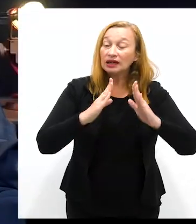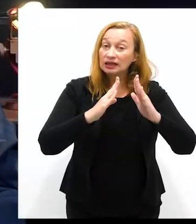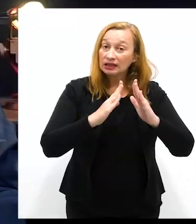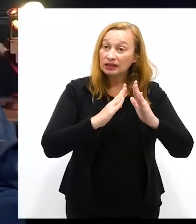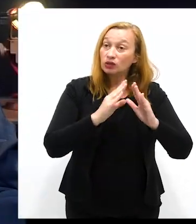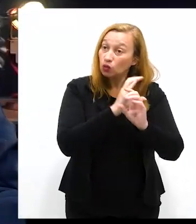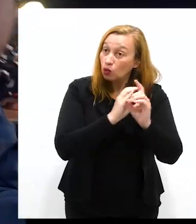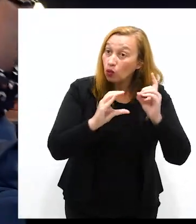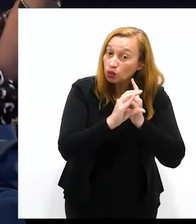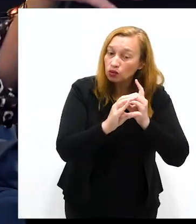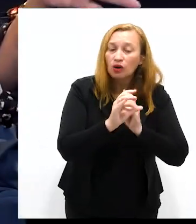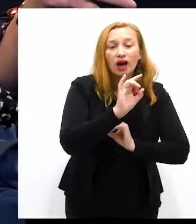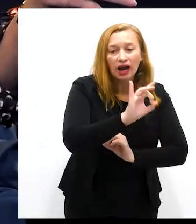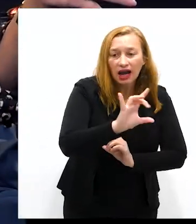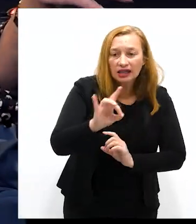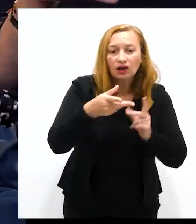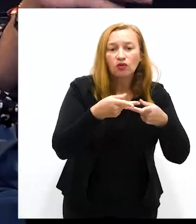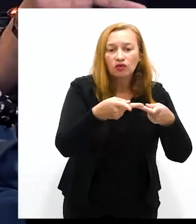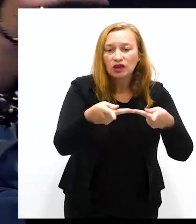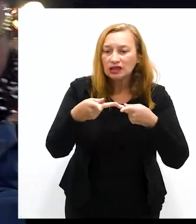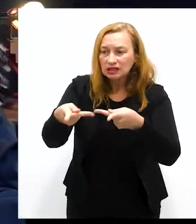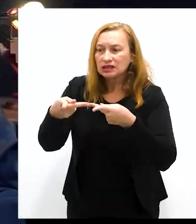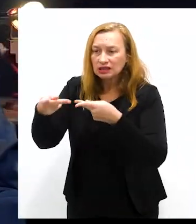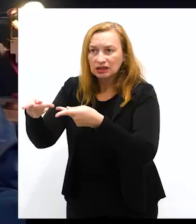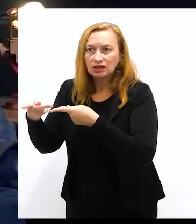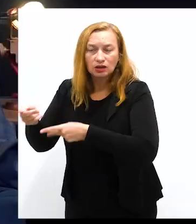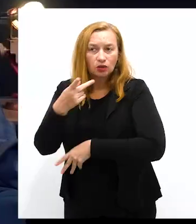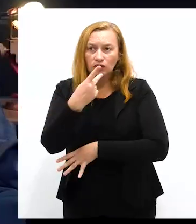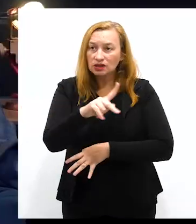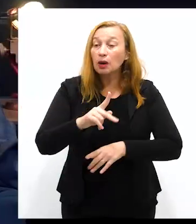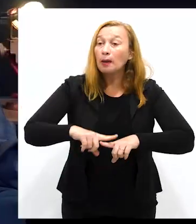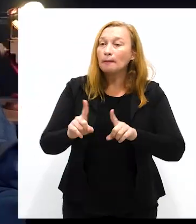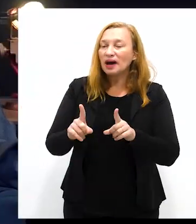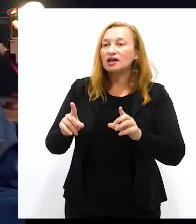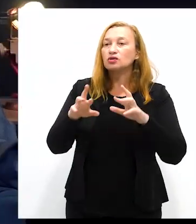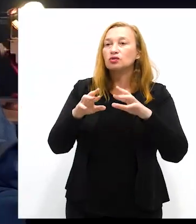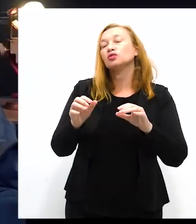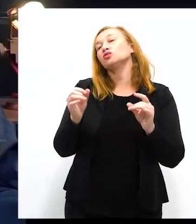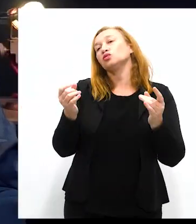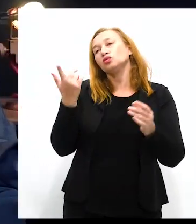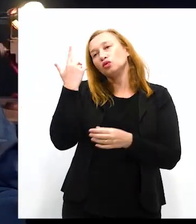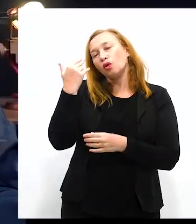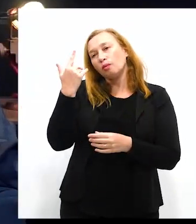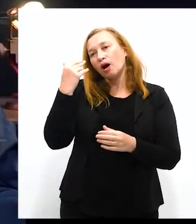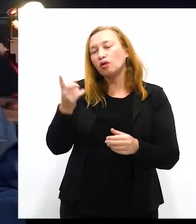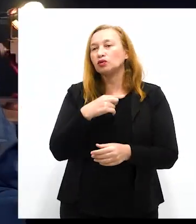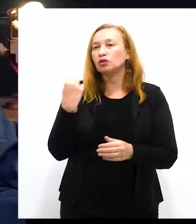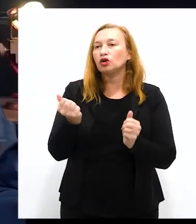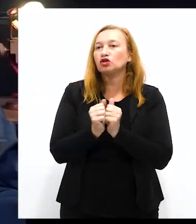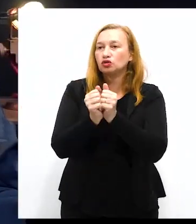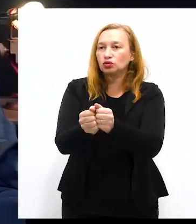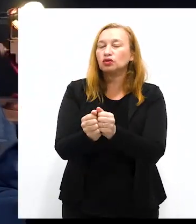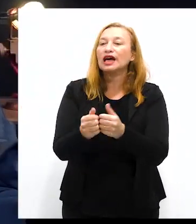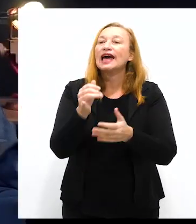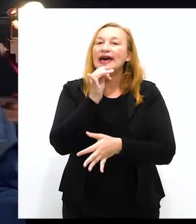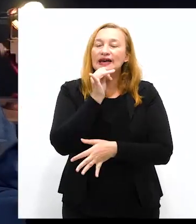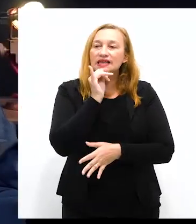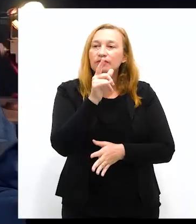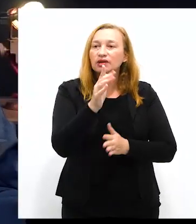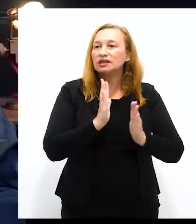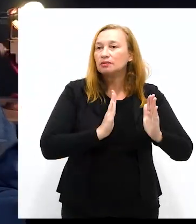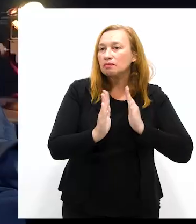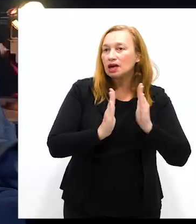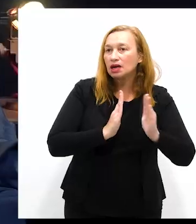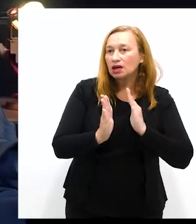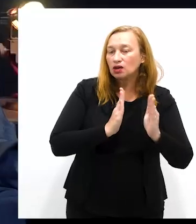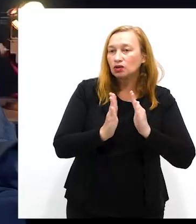do sagrado, cada um vai para o seu sagrado. Sim. Certo? Mas no social, nós nos envolvemos. Por exemplo, nessa situação,